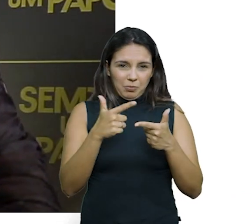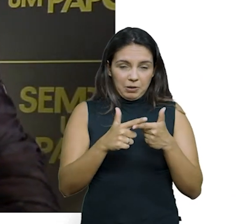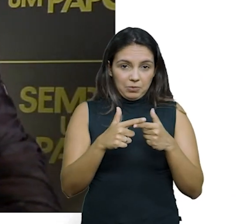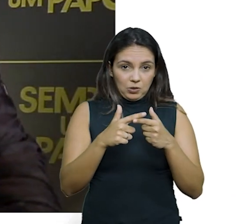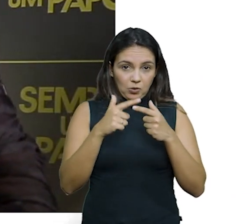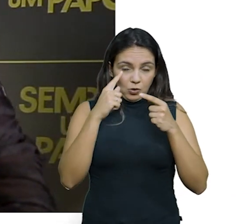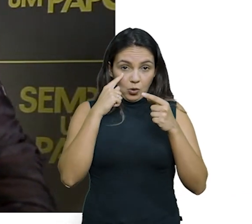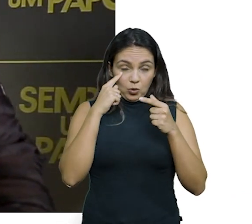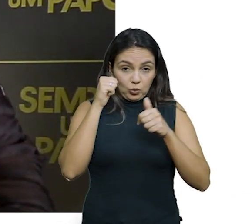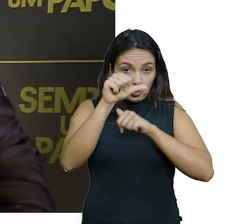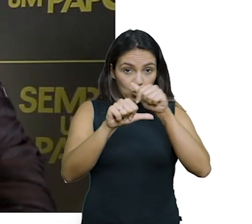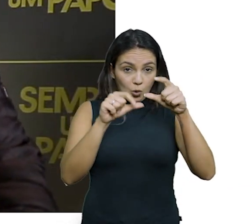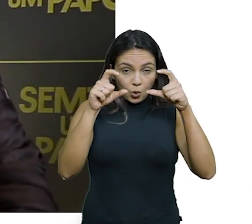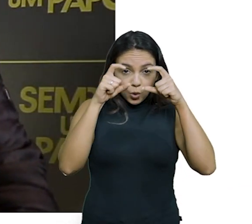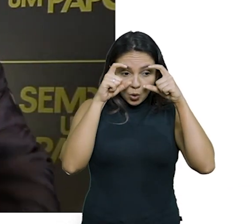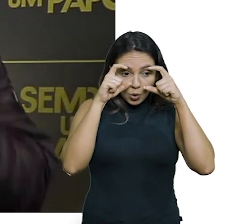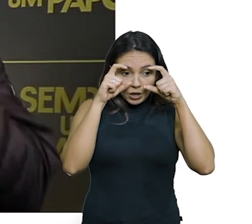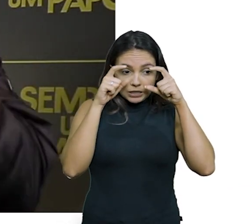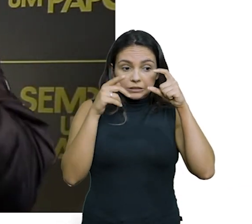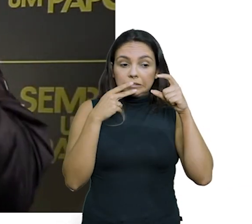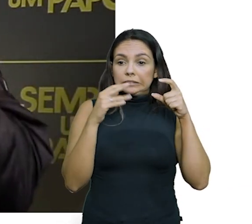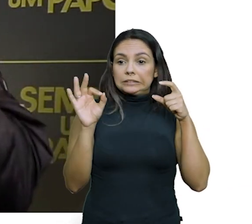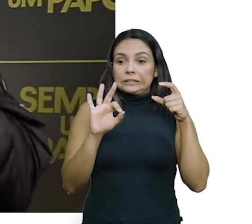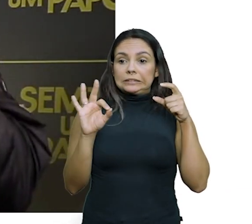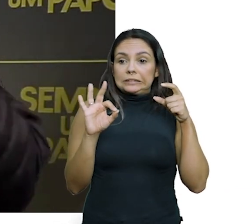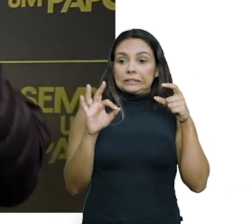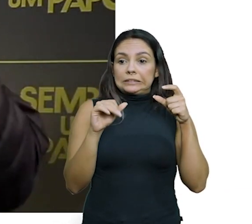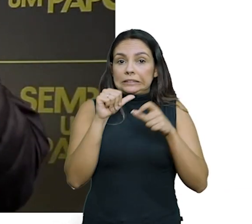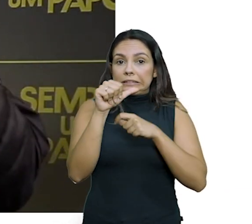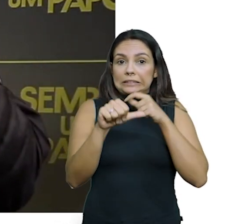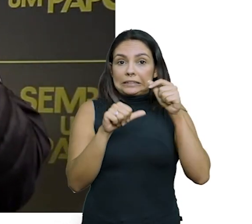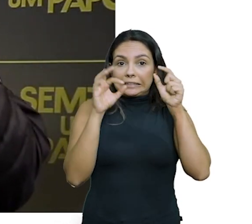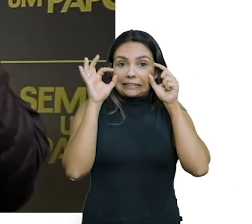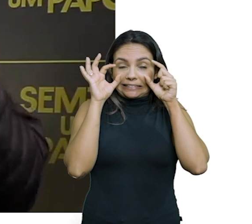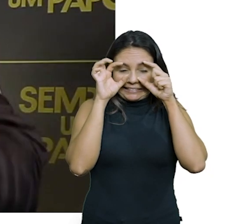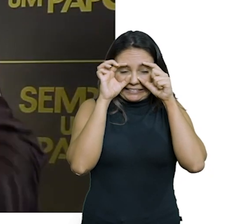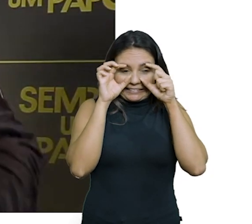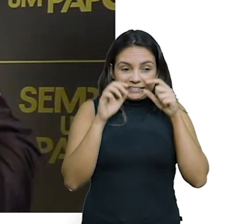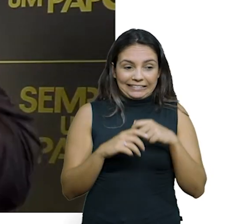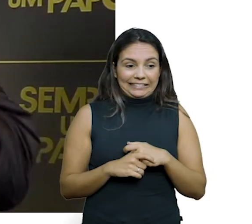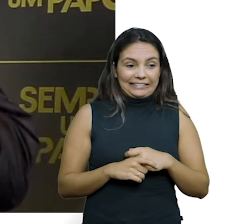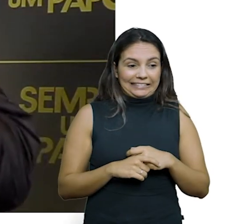probleminha de vista aí, né? Eu troquei o óculos. Pode contar pro Fernando.